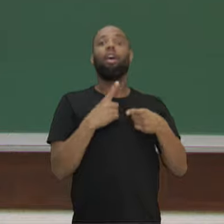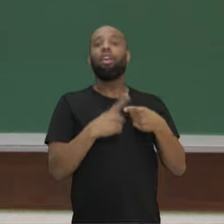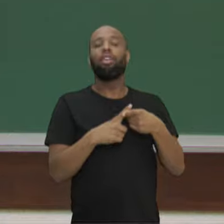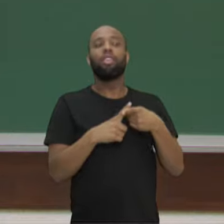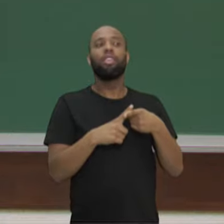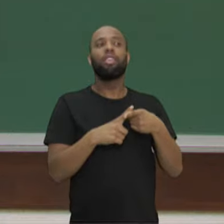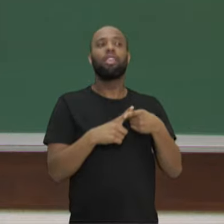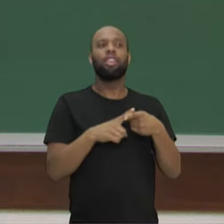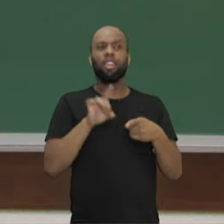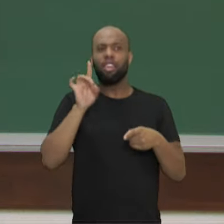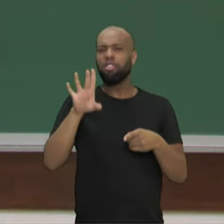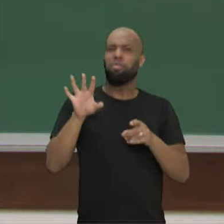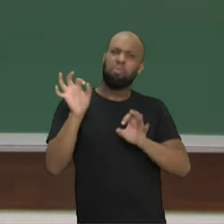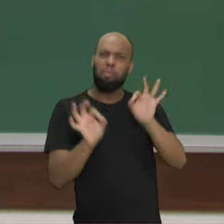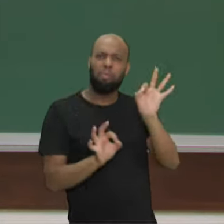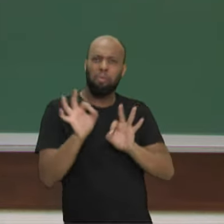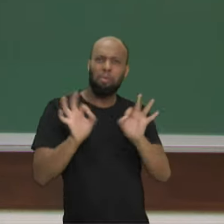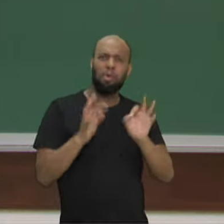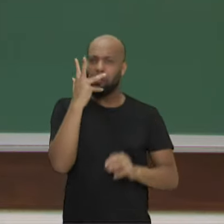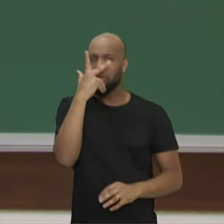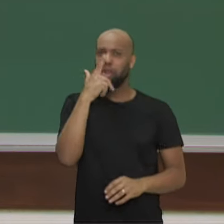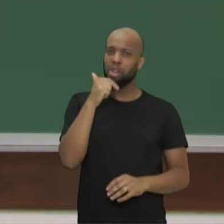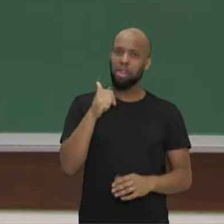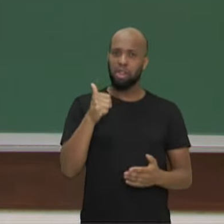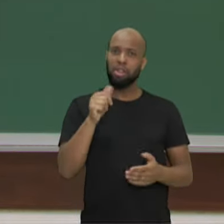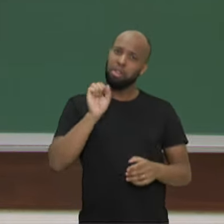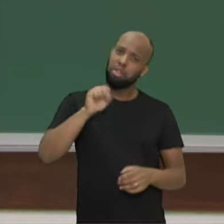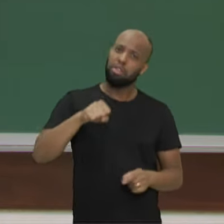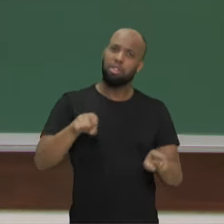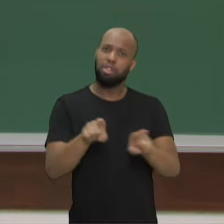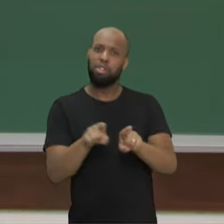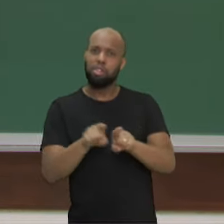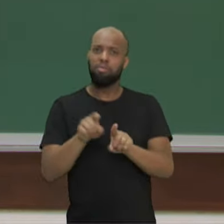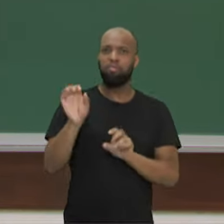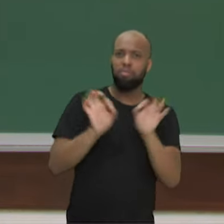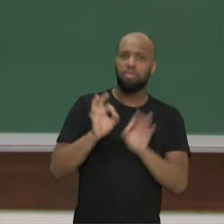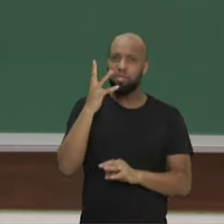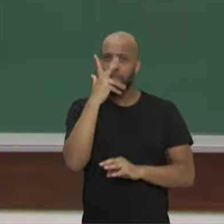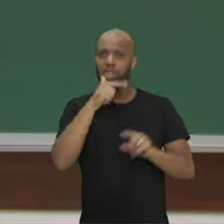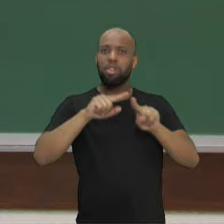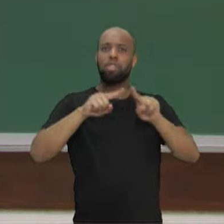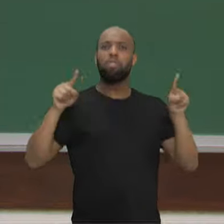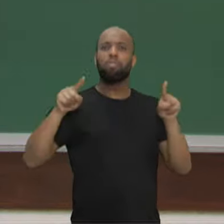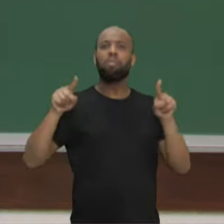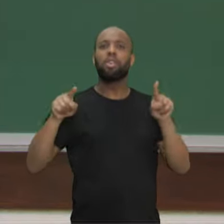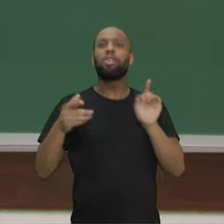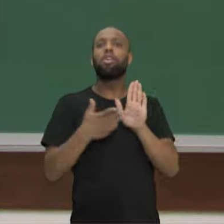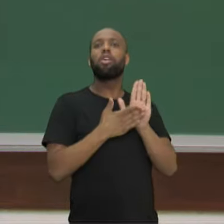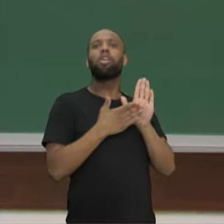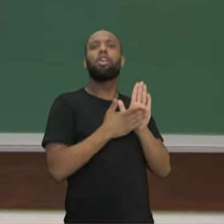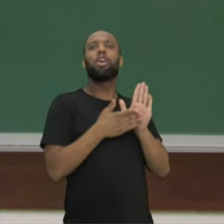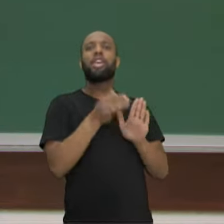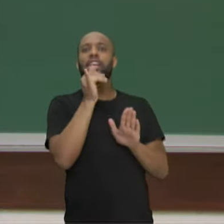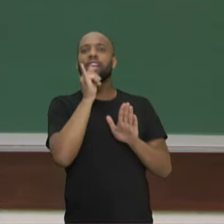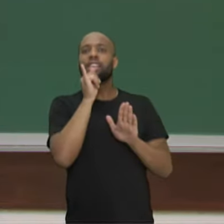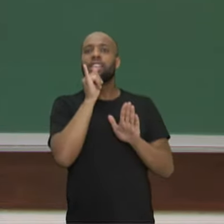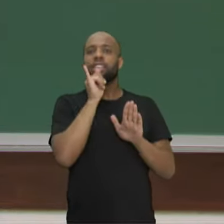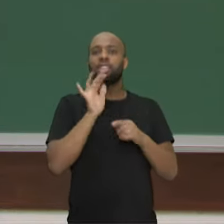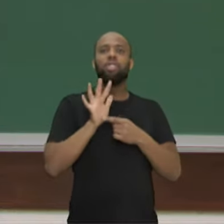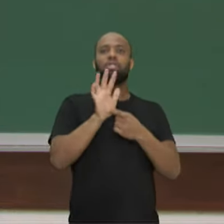para enfeitar a cena dramática, sim, o figurino pode enfeitar, mas e se a proposta for trazer um